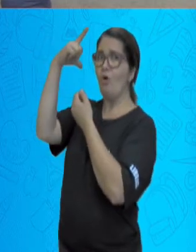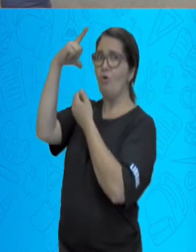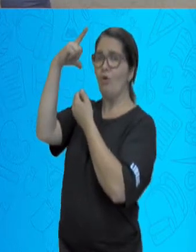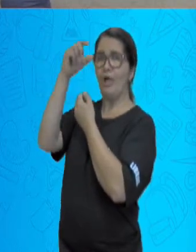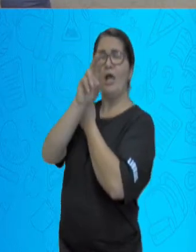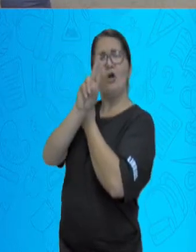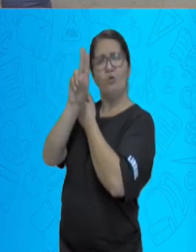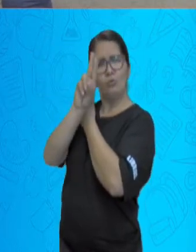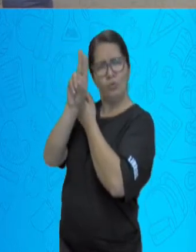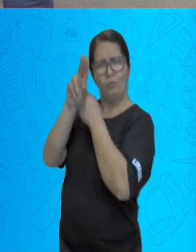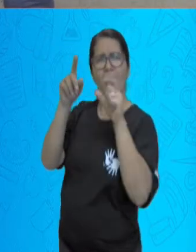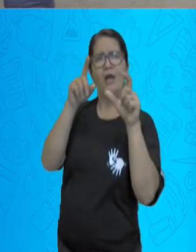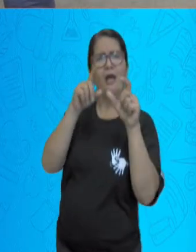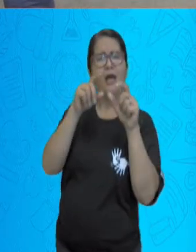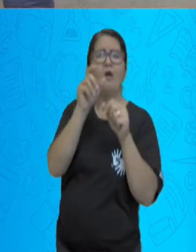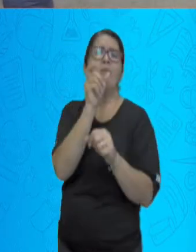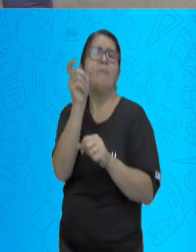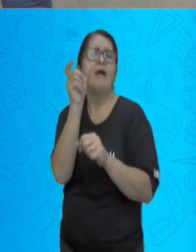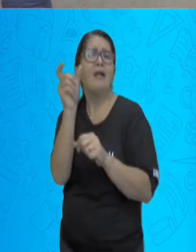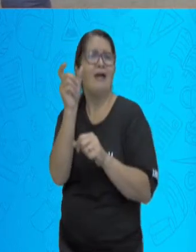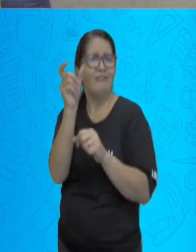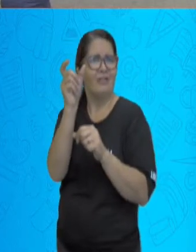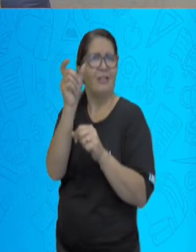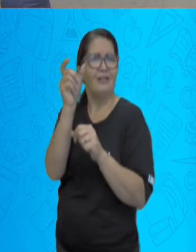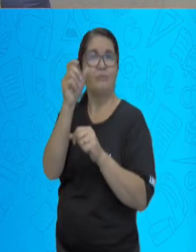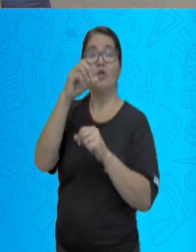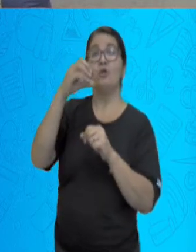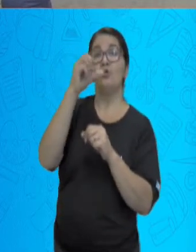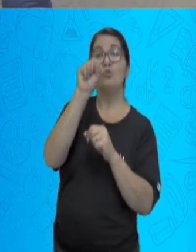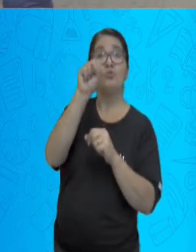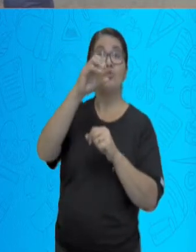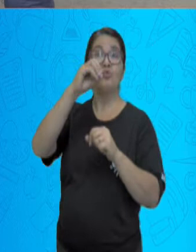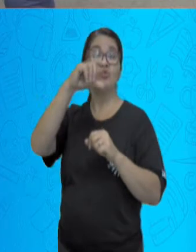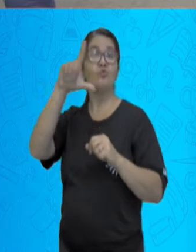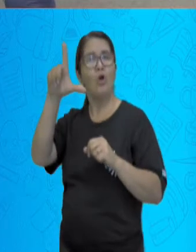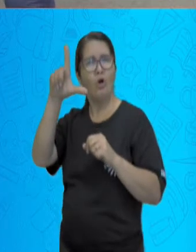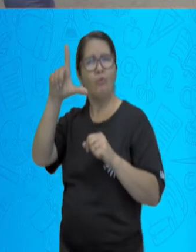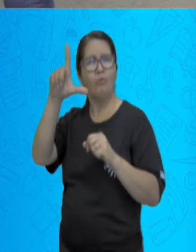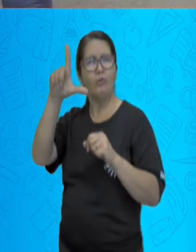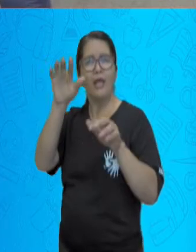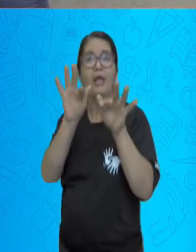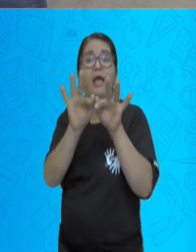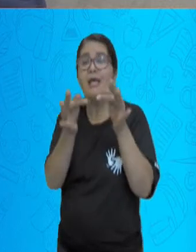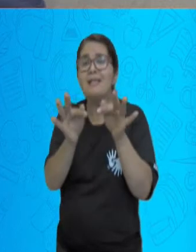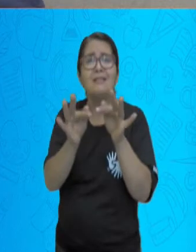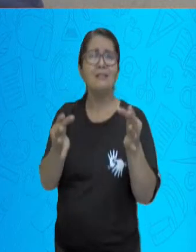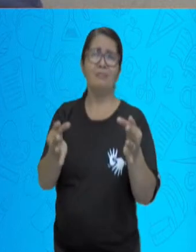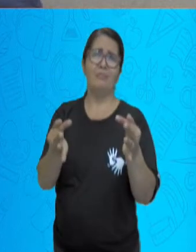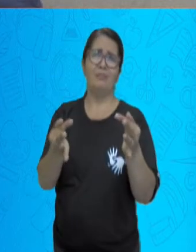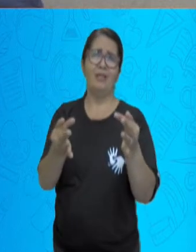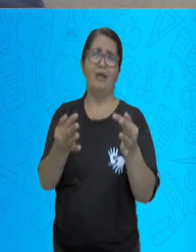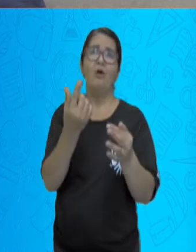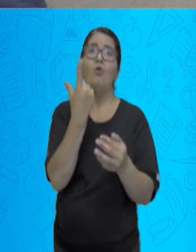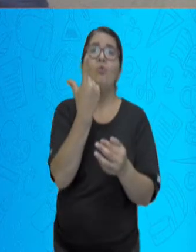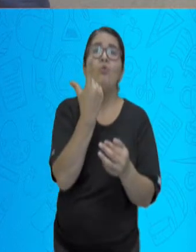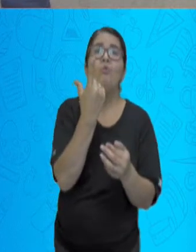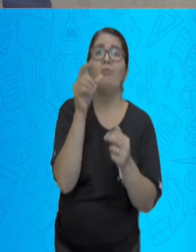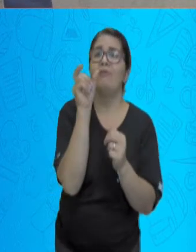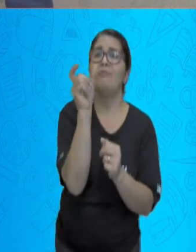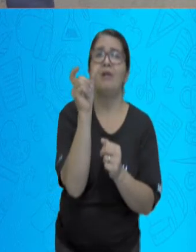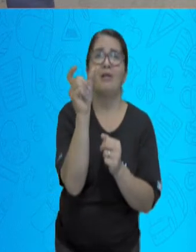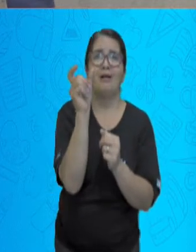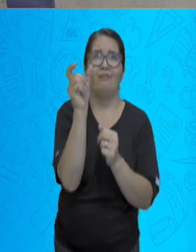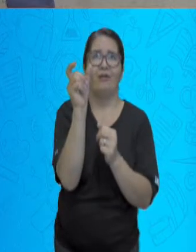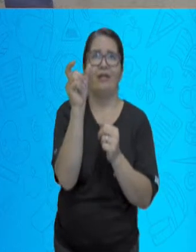que tem apenas um radical. Simples, não é mesmo? Agora, o composto,